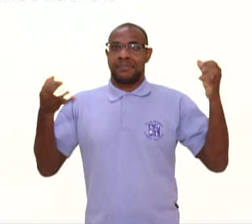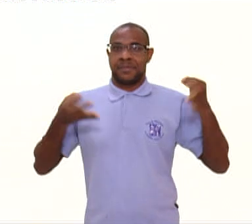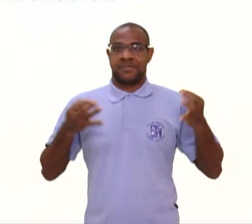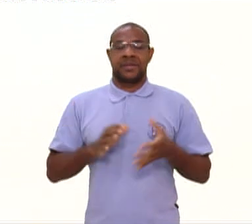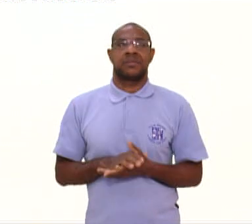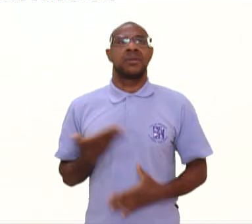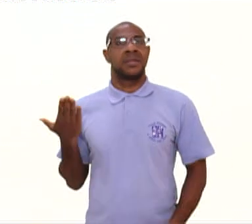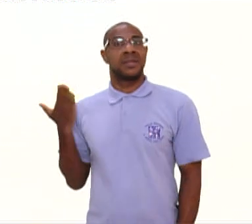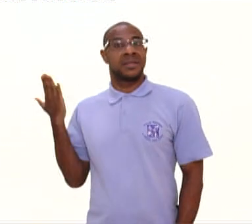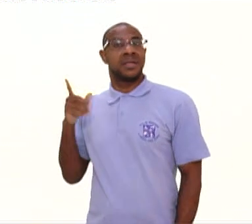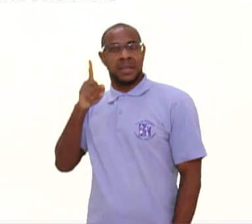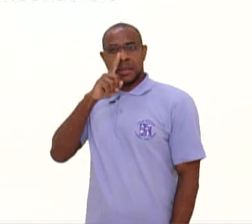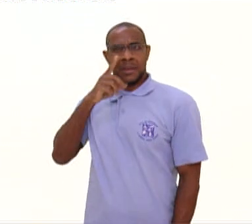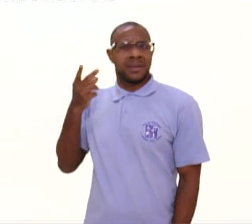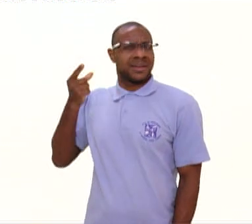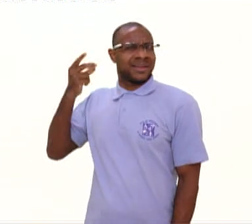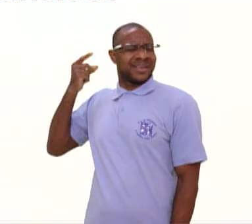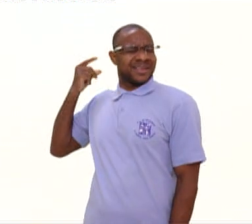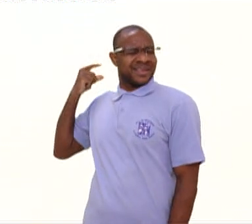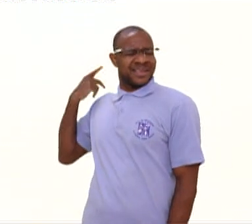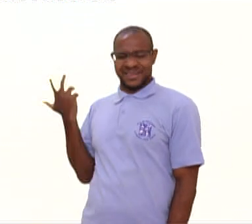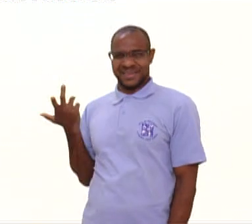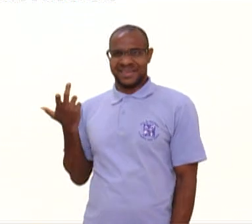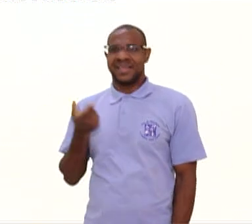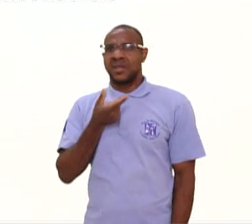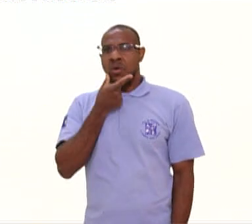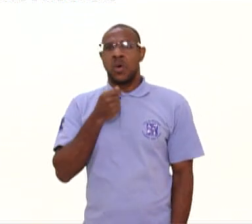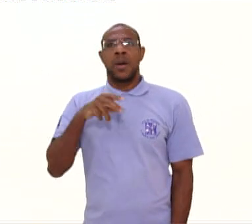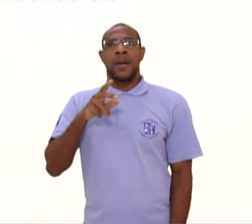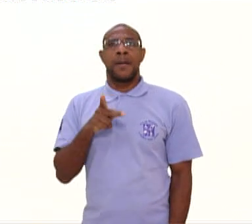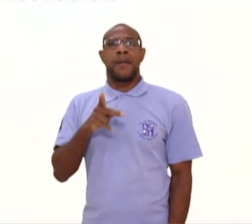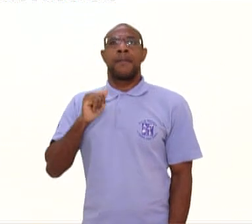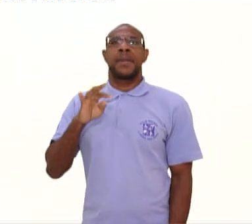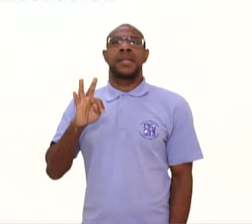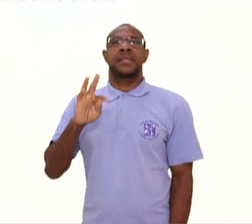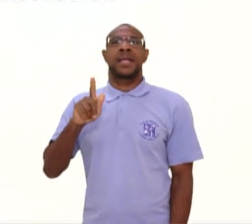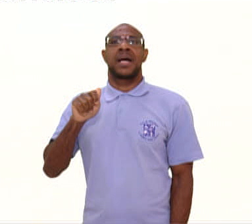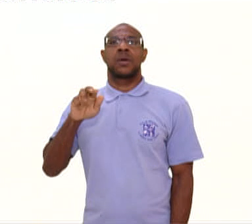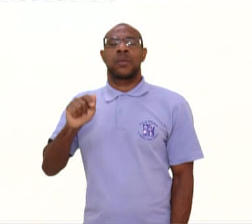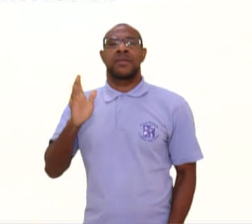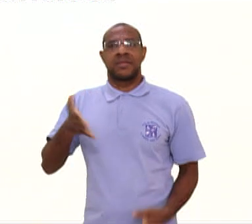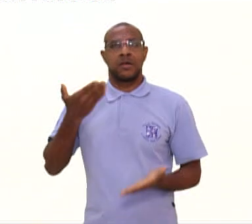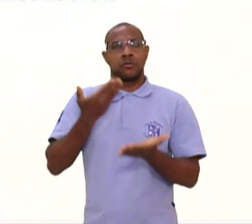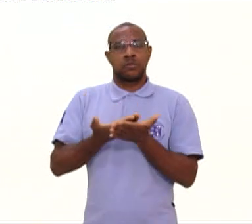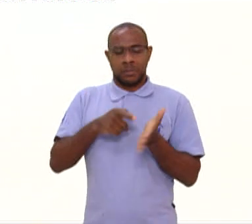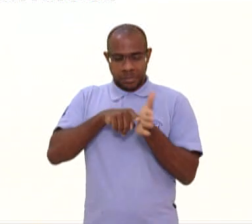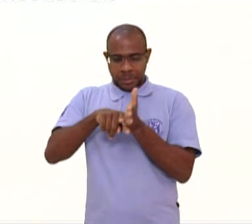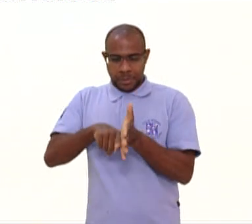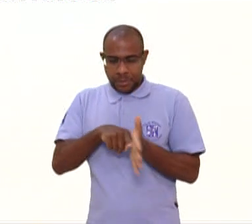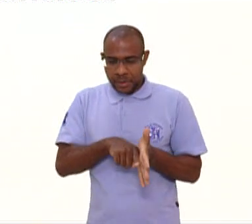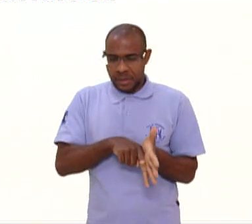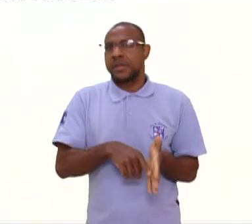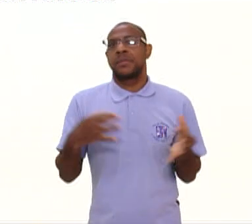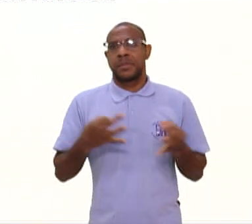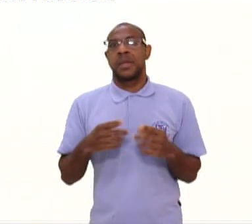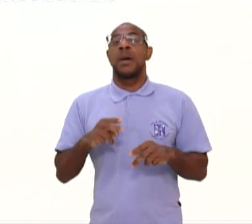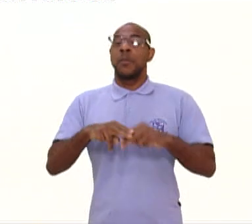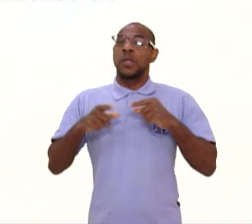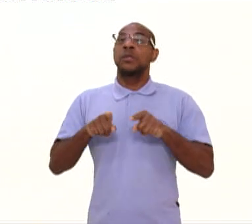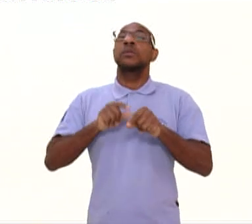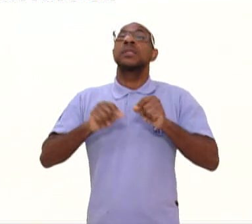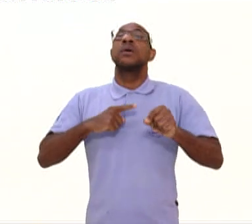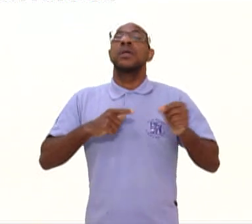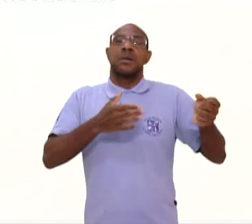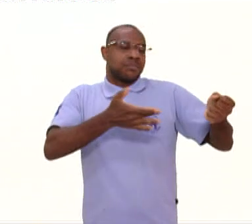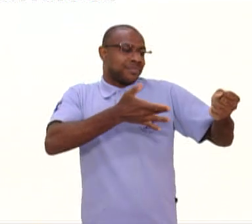já trabalhava com essa situação para que você conseguisse obter uma sonoridade específica. Por isso que você tem a harpa, que tem